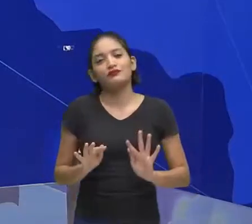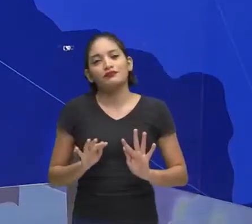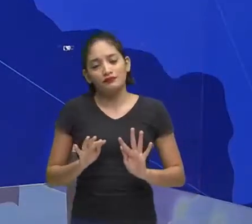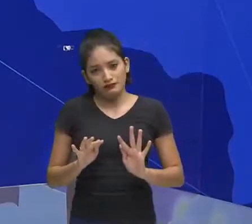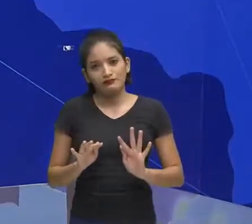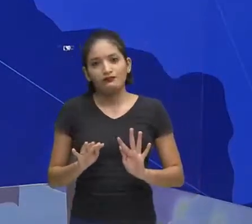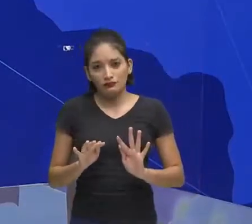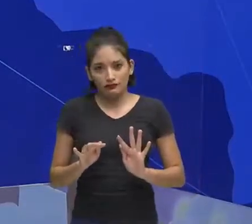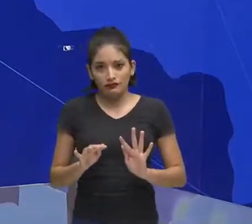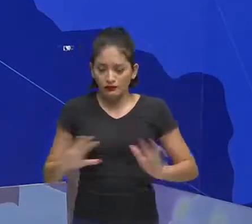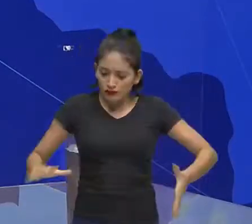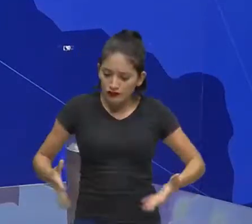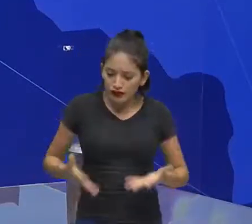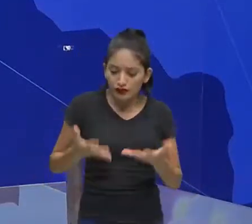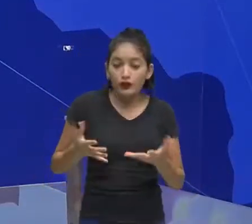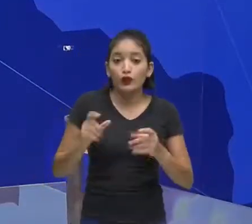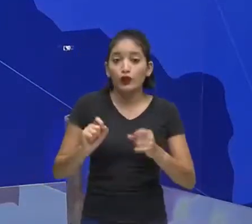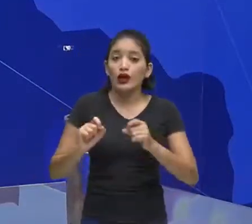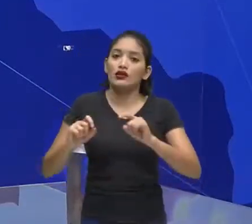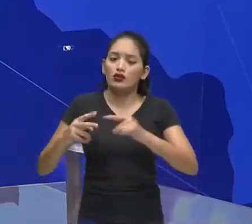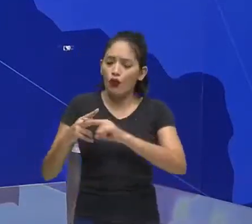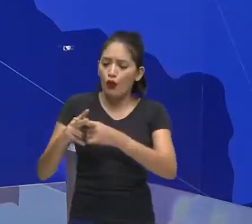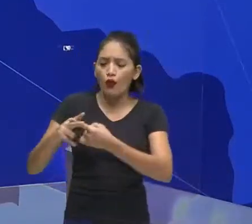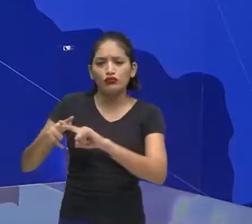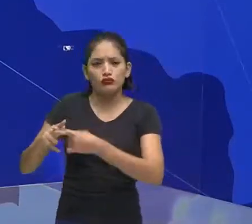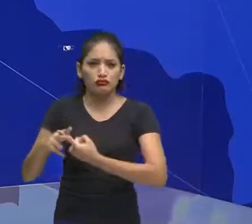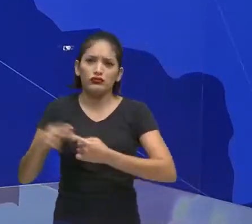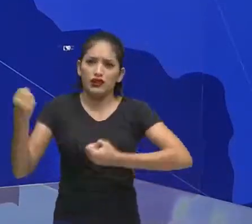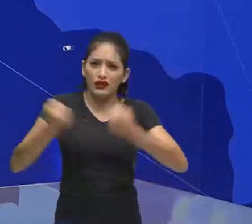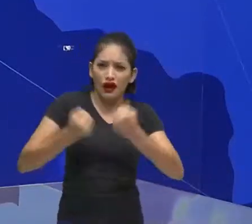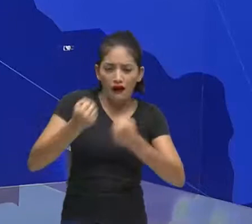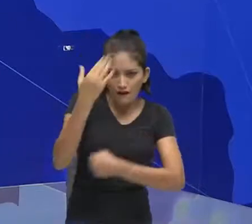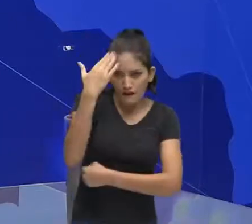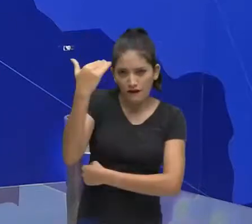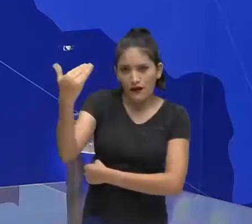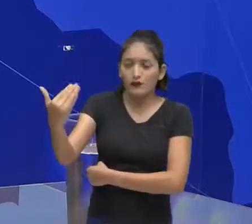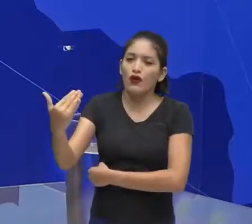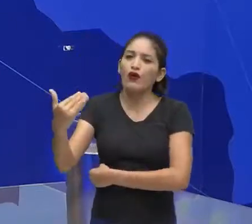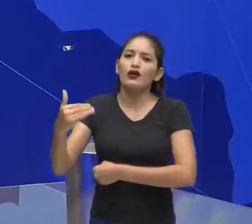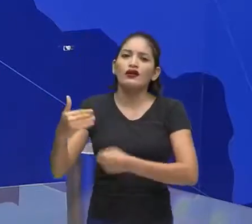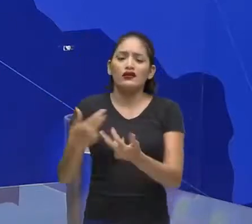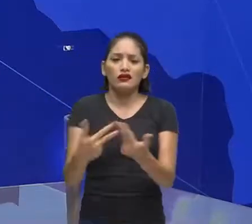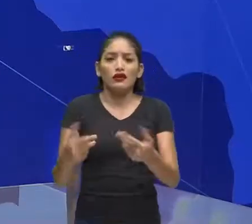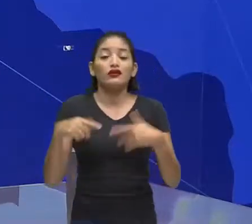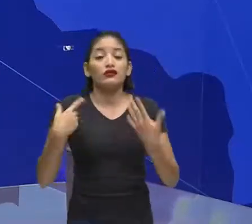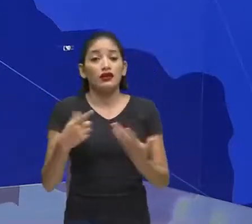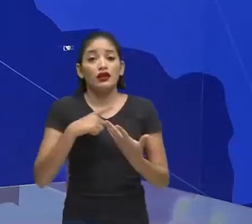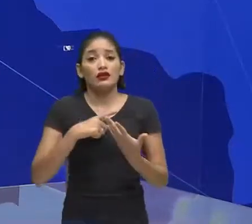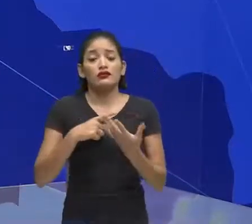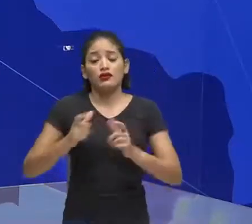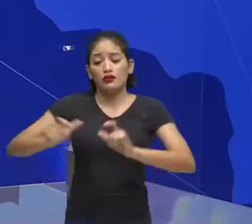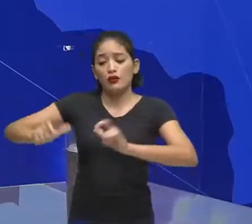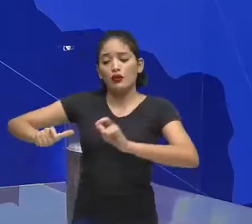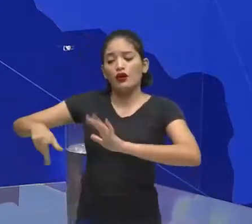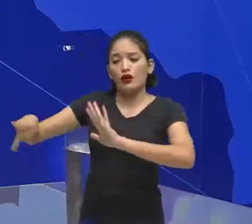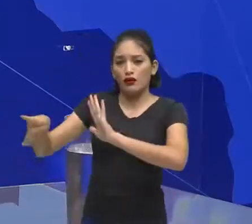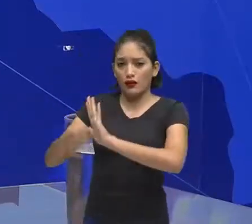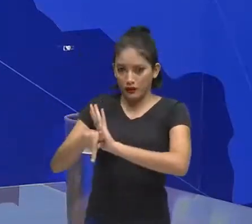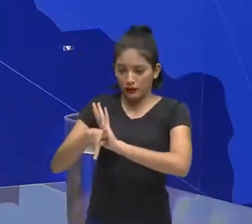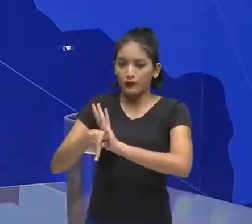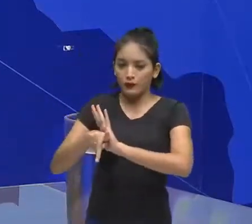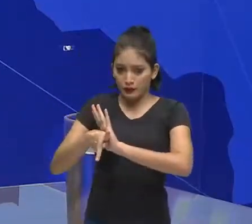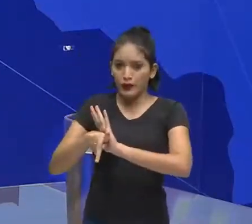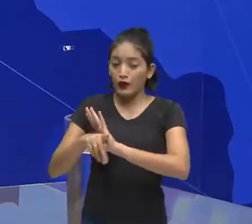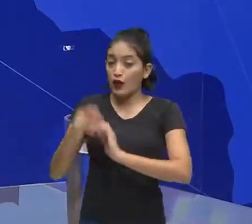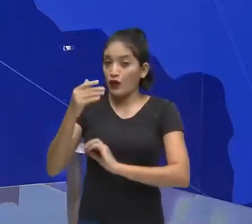em automotivos, em produtos automotivos, de construir carro, lanternagem, mexer com isso. Então ele tinha um Mustang 68,